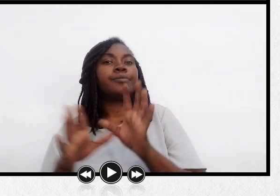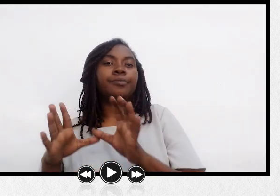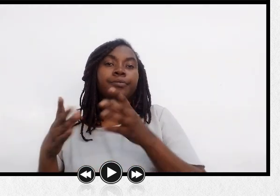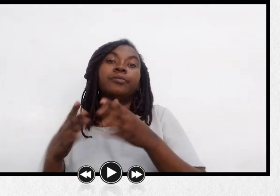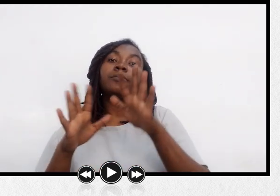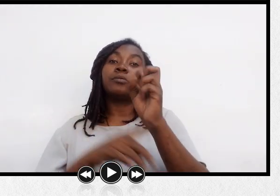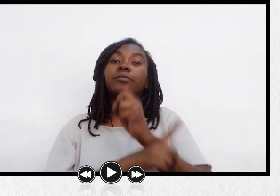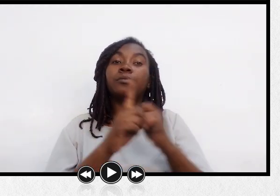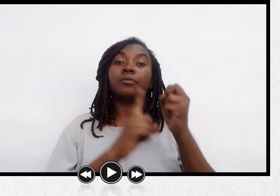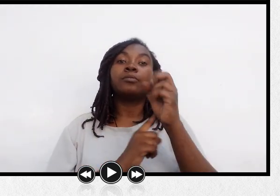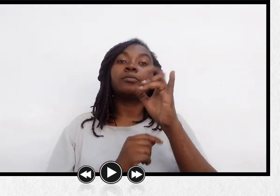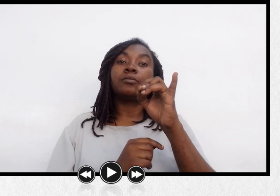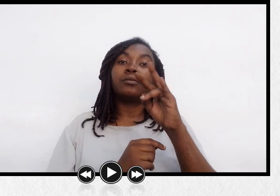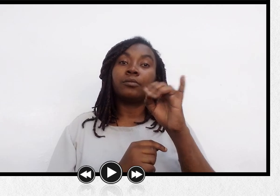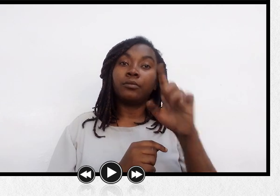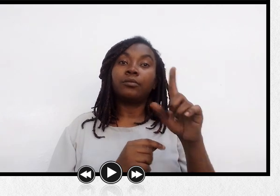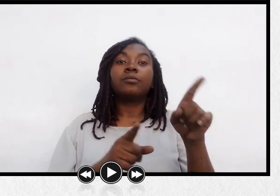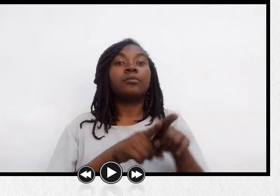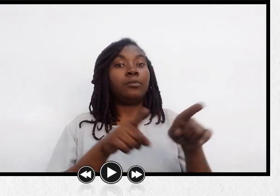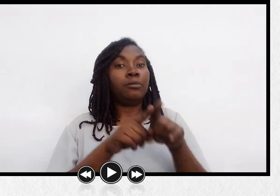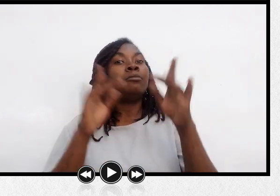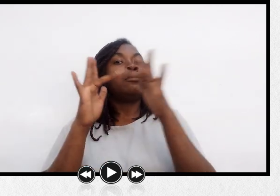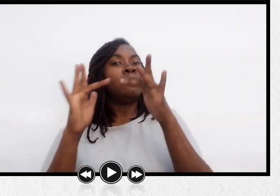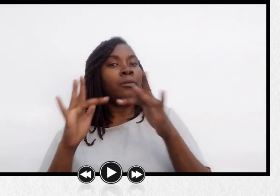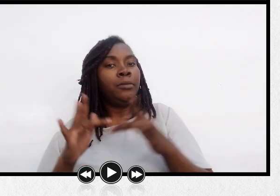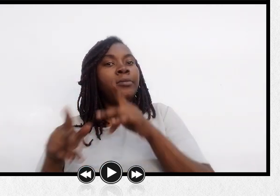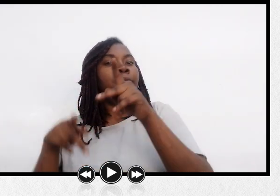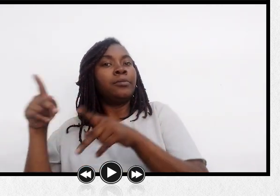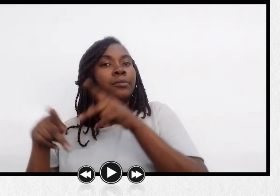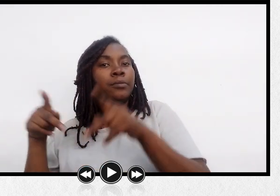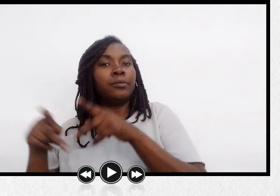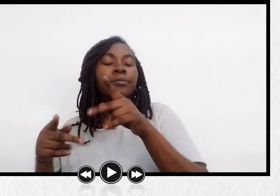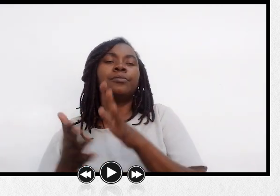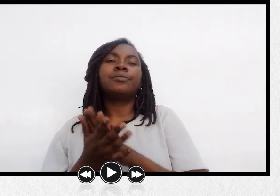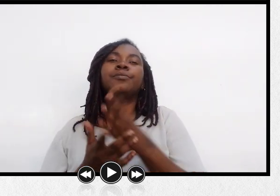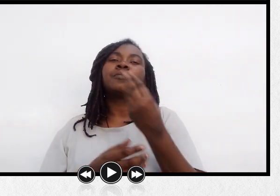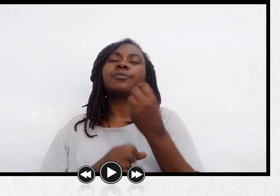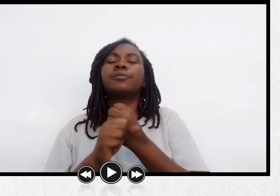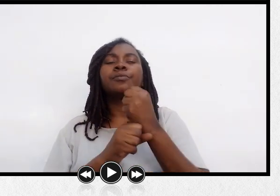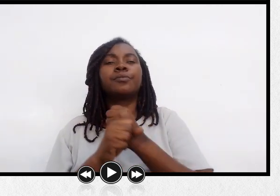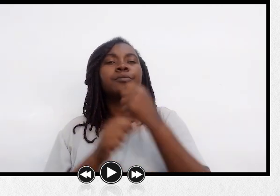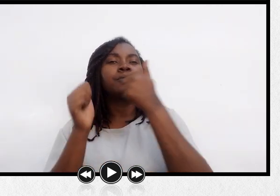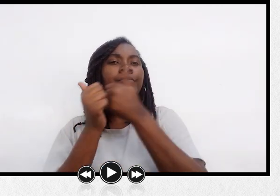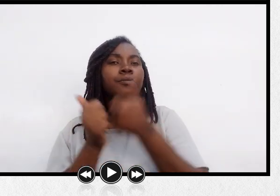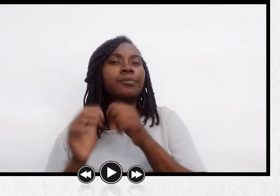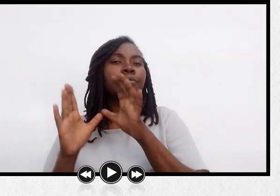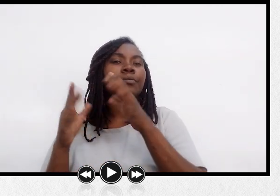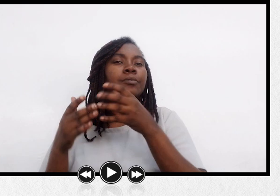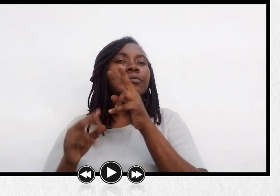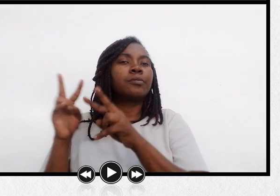alguns casos, é a metade da sua composição. E aí, na sua grande experiência, de muitos anos acompanhando os comitês, como é que